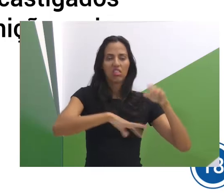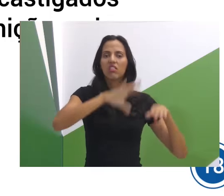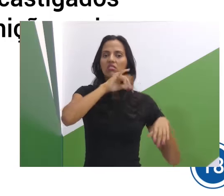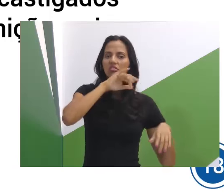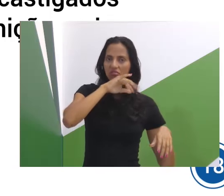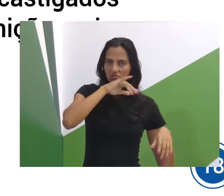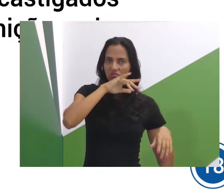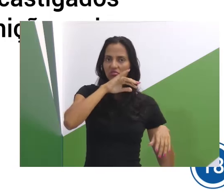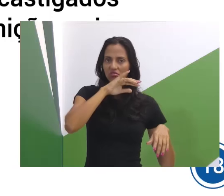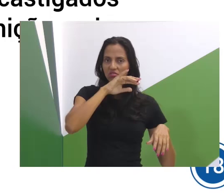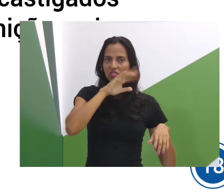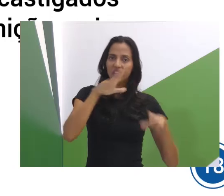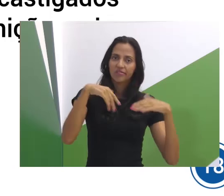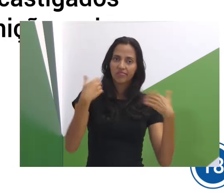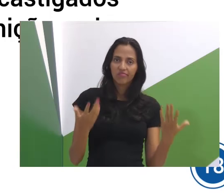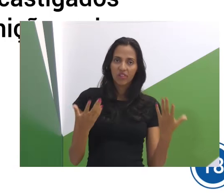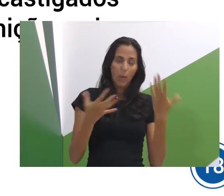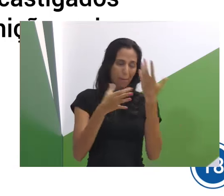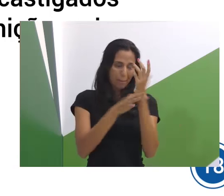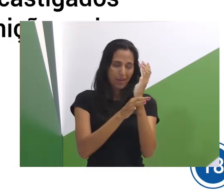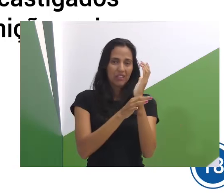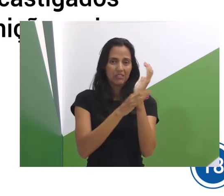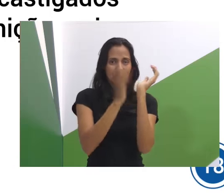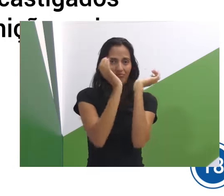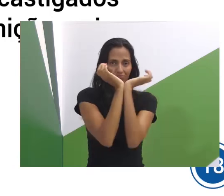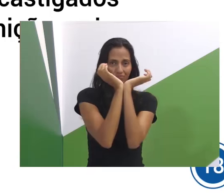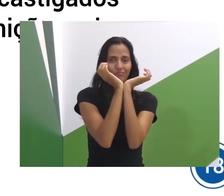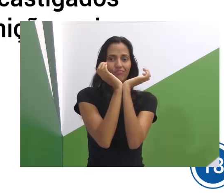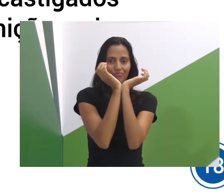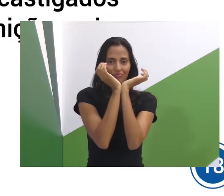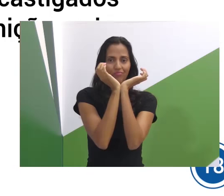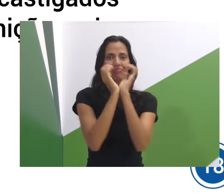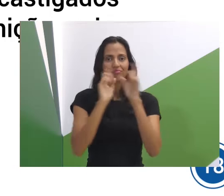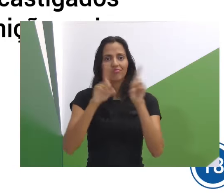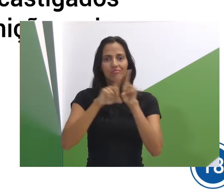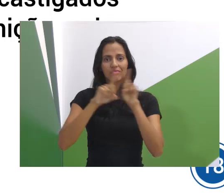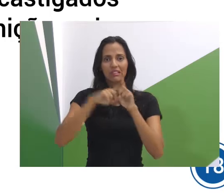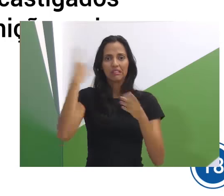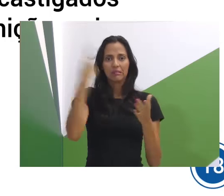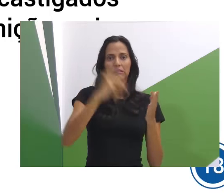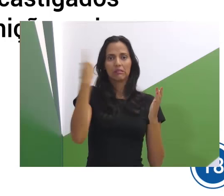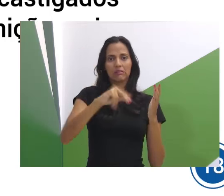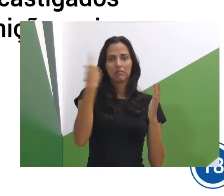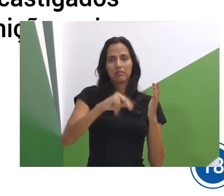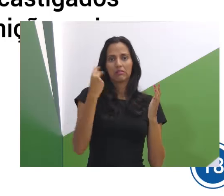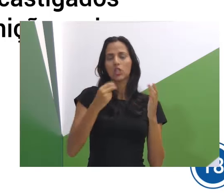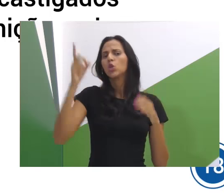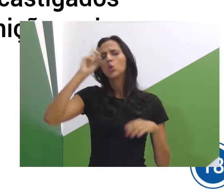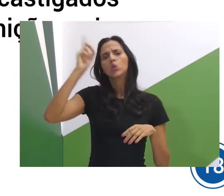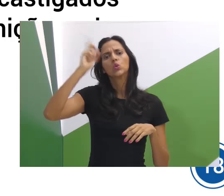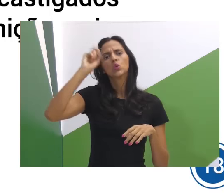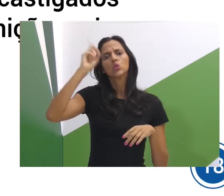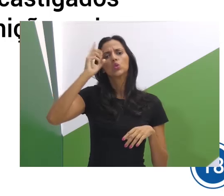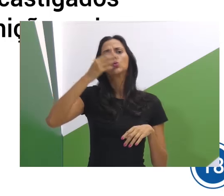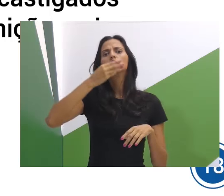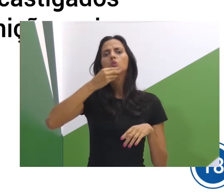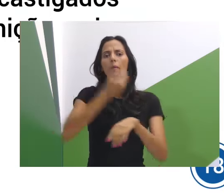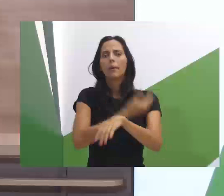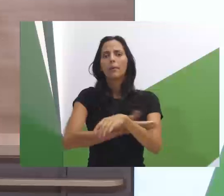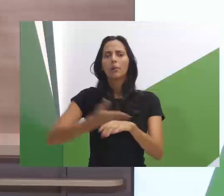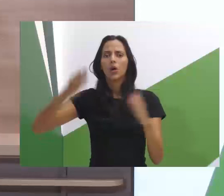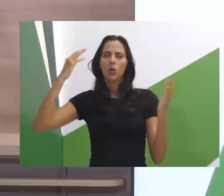eles ficavam acorrentados para evitar fugas e eram constantemente castigados. Fisicamente, visto que